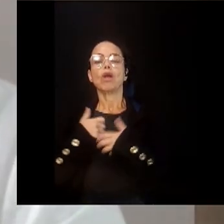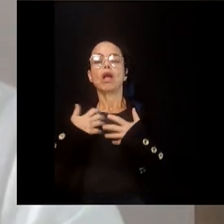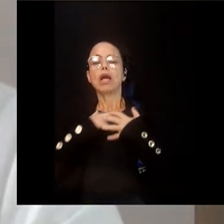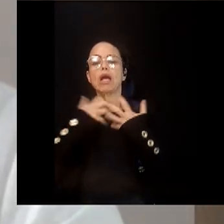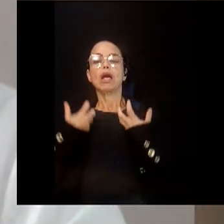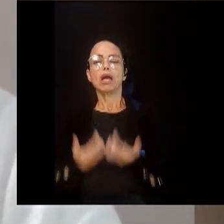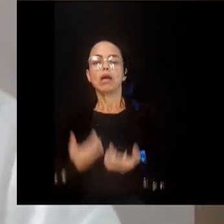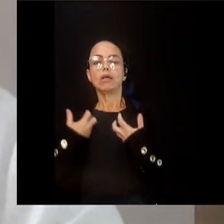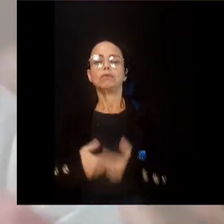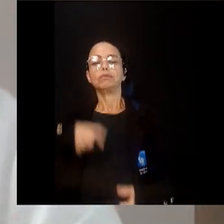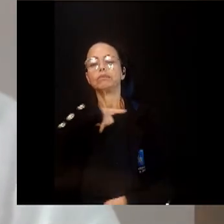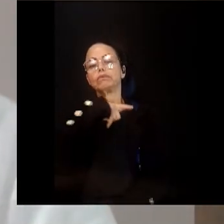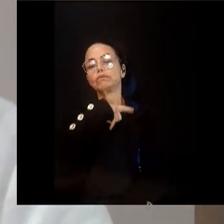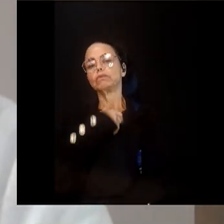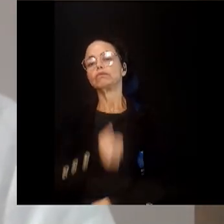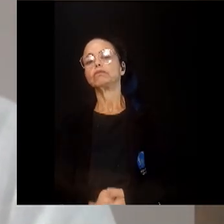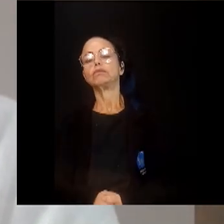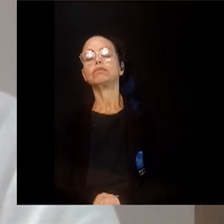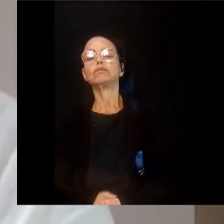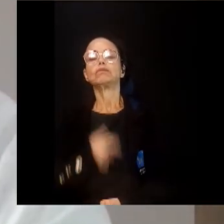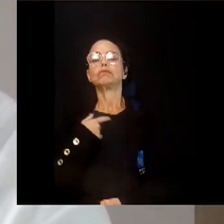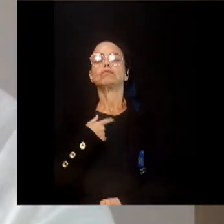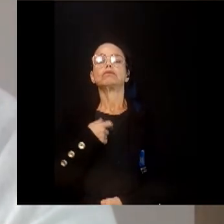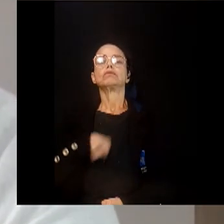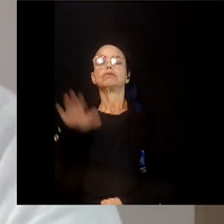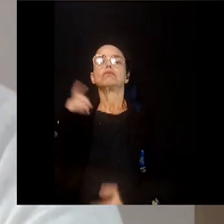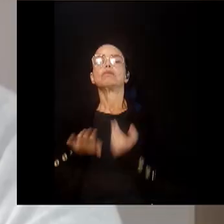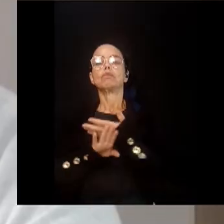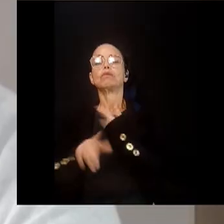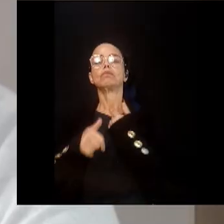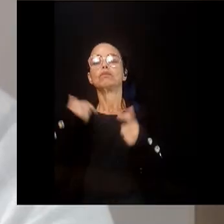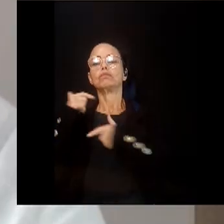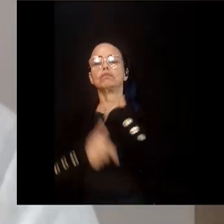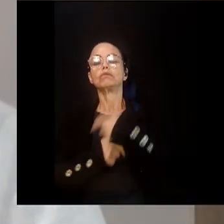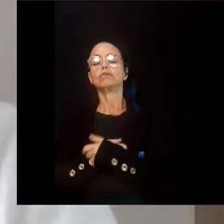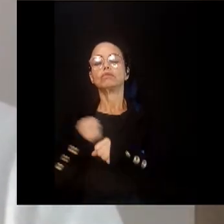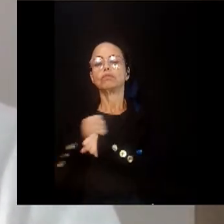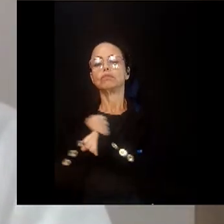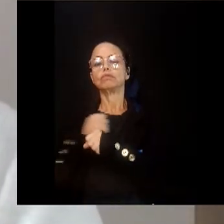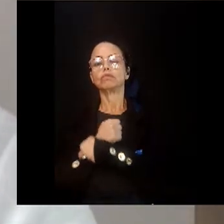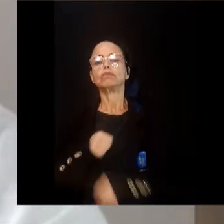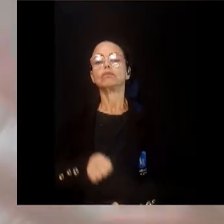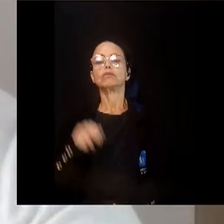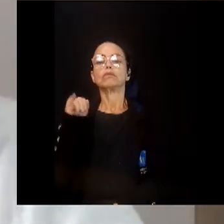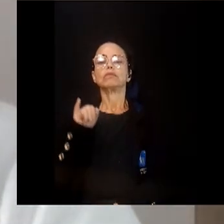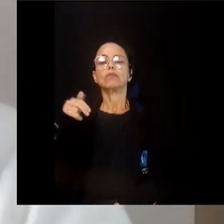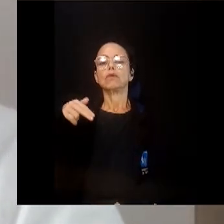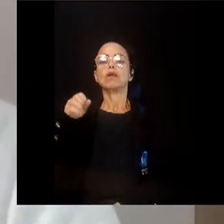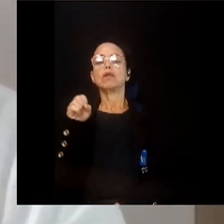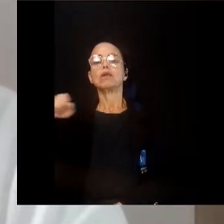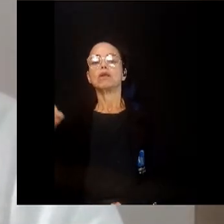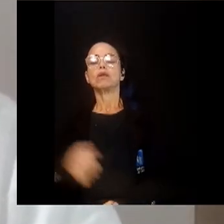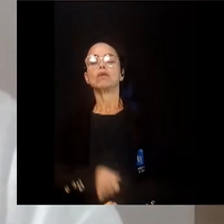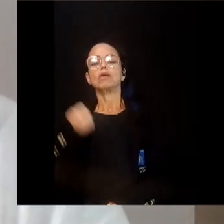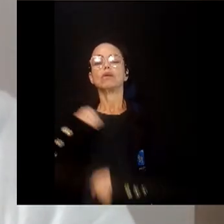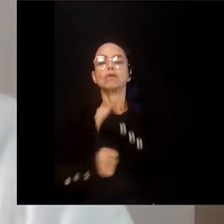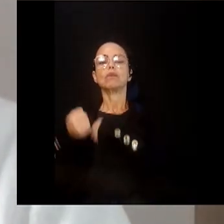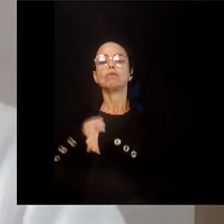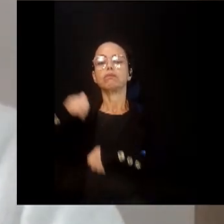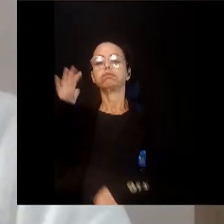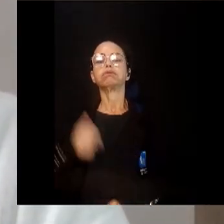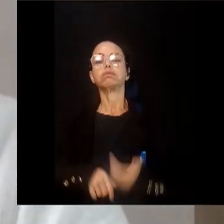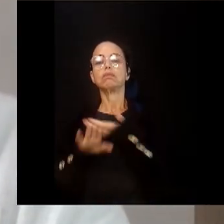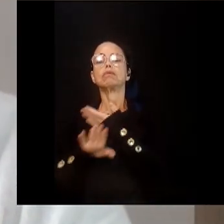aí recordes de afastamento nos últimos anos pelo INSS, né? Só no ano passado a gente ultrapassou ali mais de 500